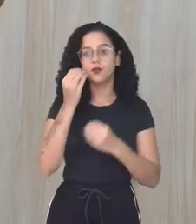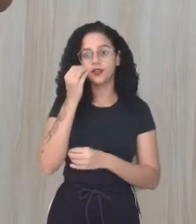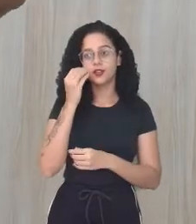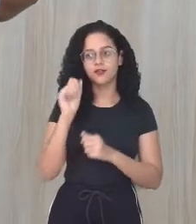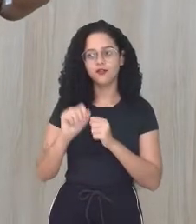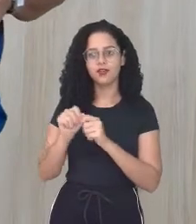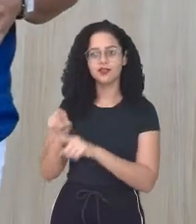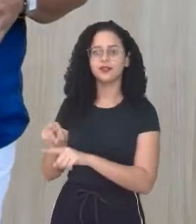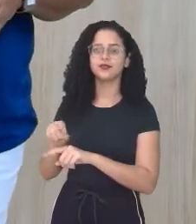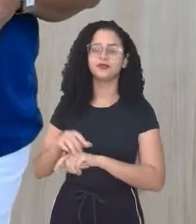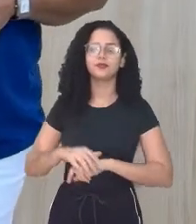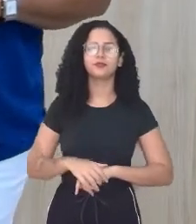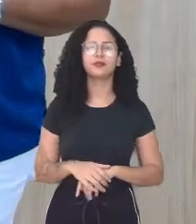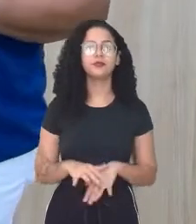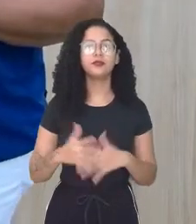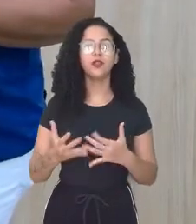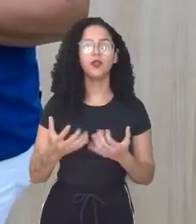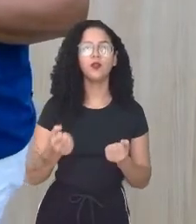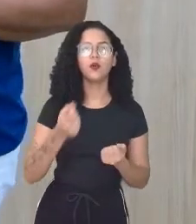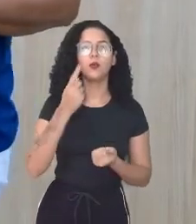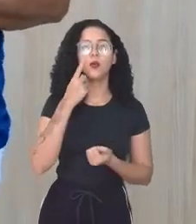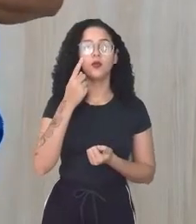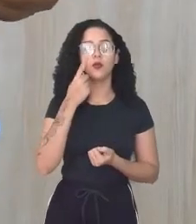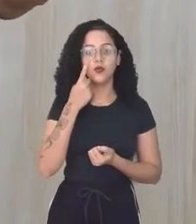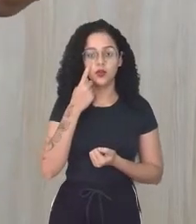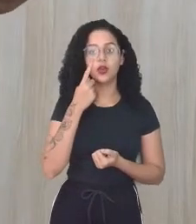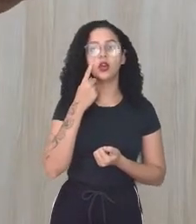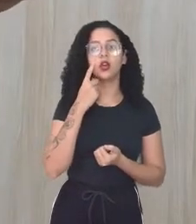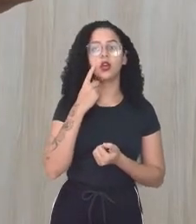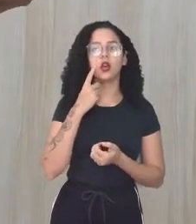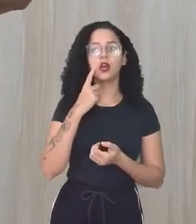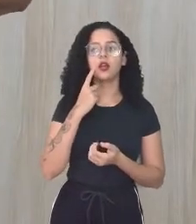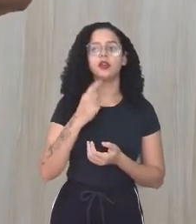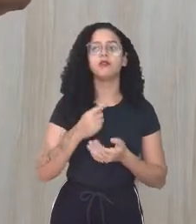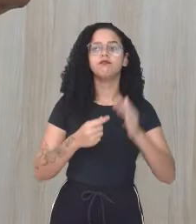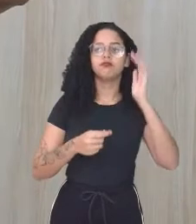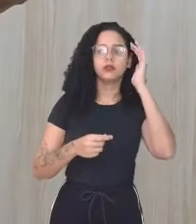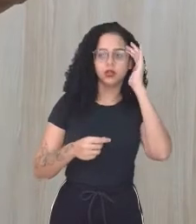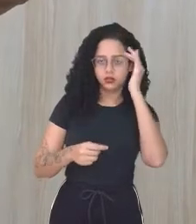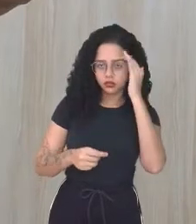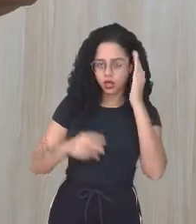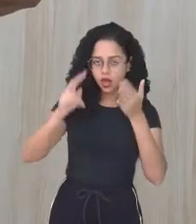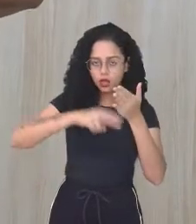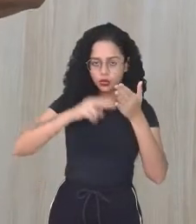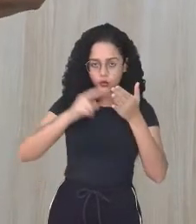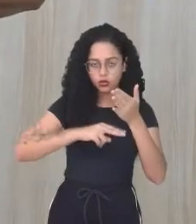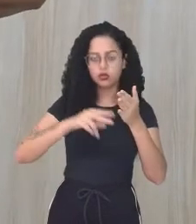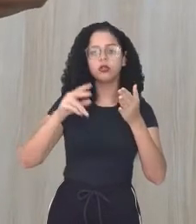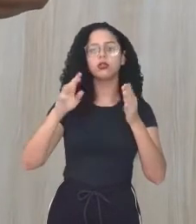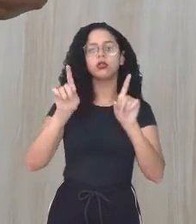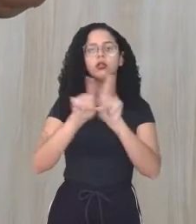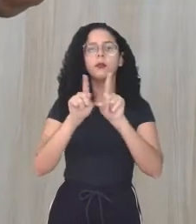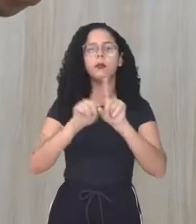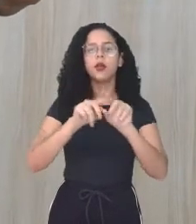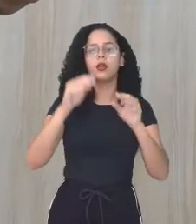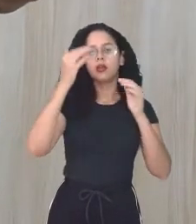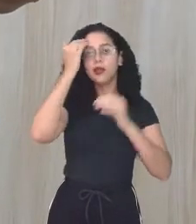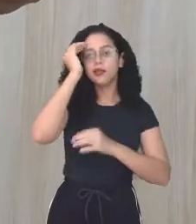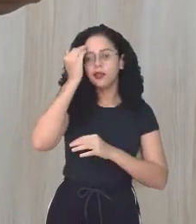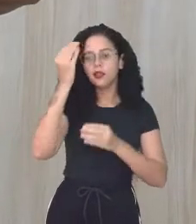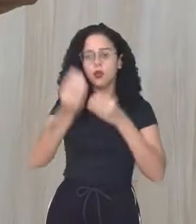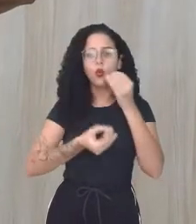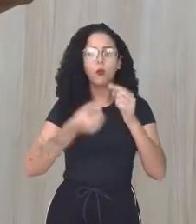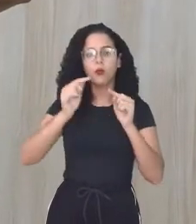isso. Gente, vamos ver leitura e interpretação de gráficos, Vamos